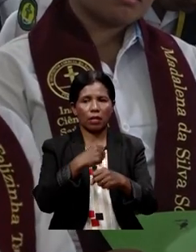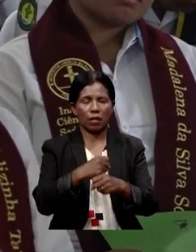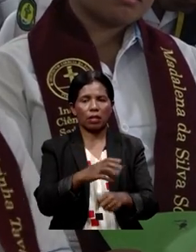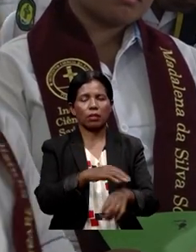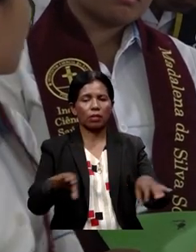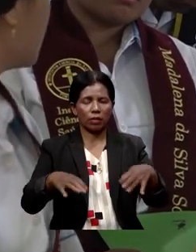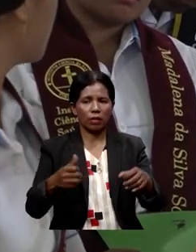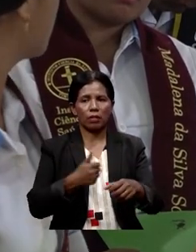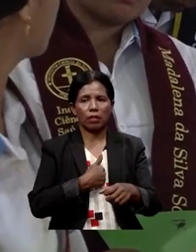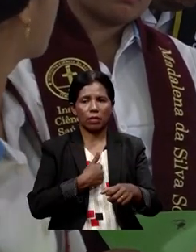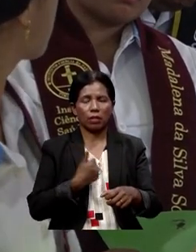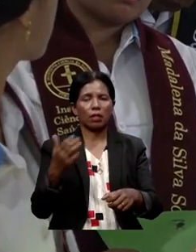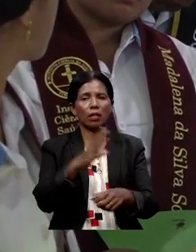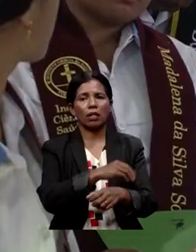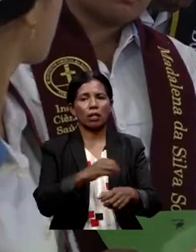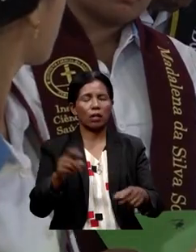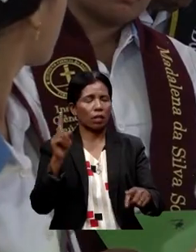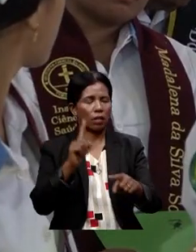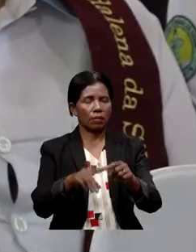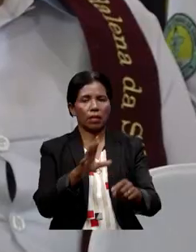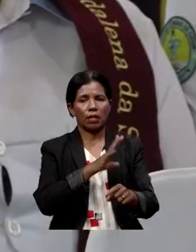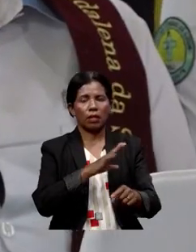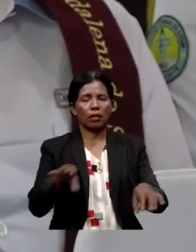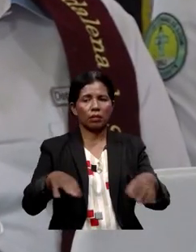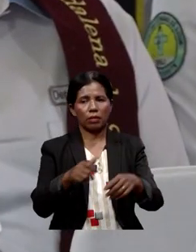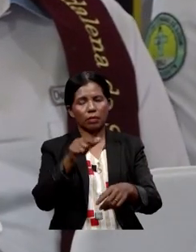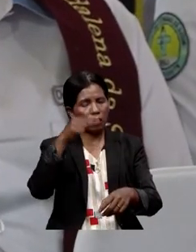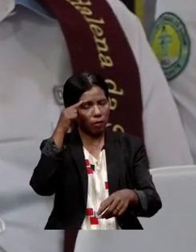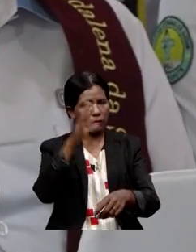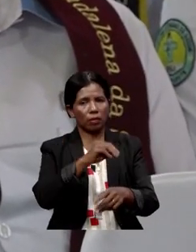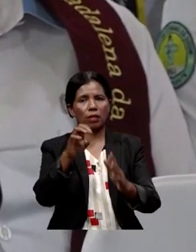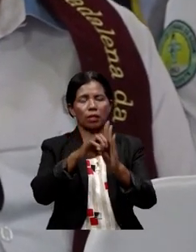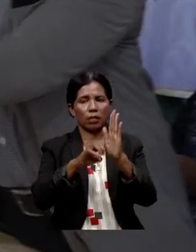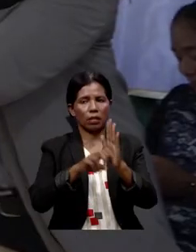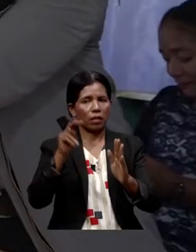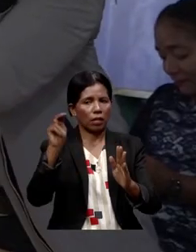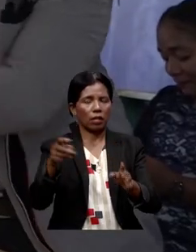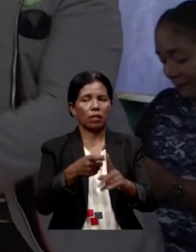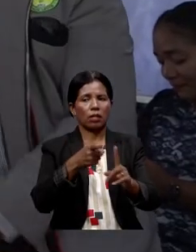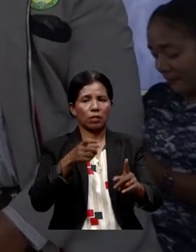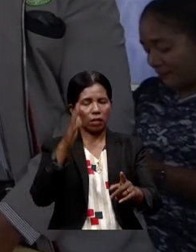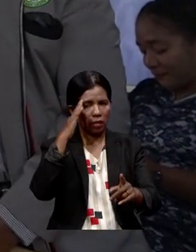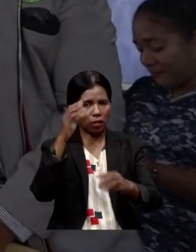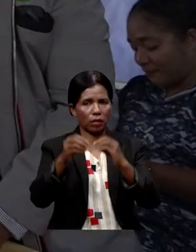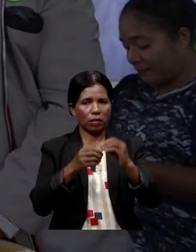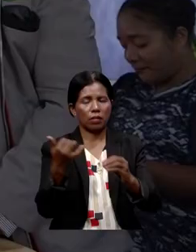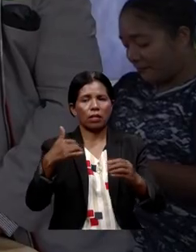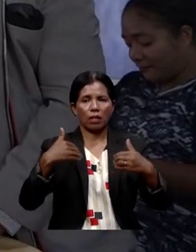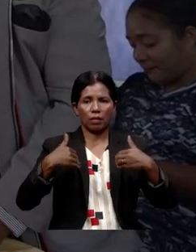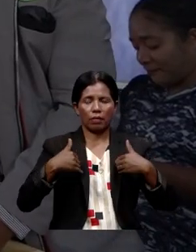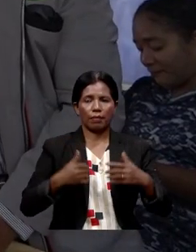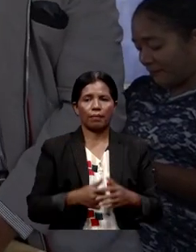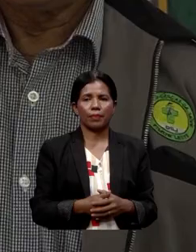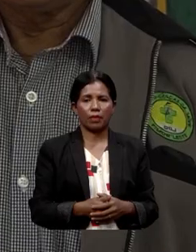de serviço para a Sirania An, no la dependência para o serviço do governo, que é a Estados Unidos, e o conhecimento de Sira Iha.